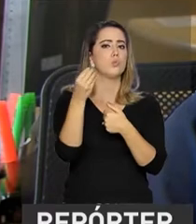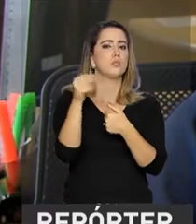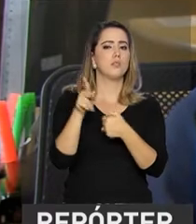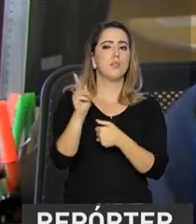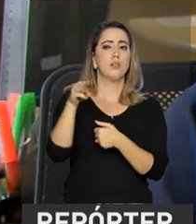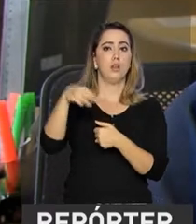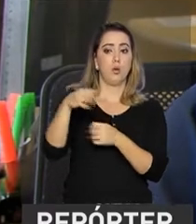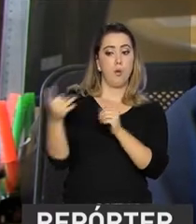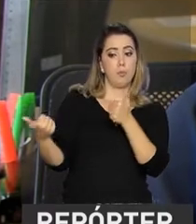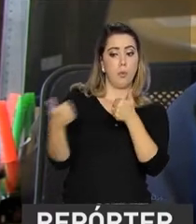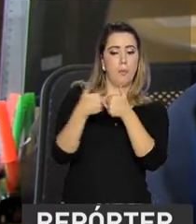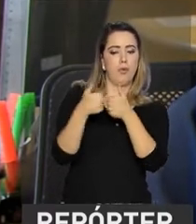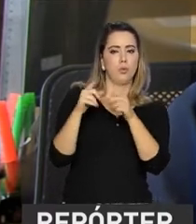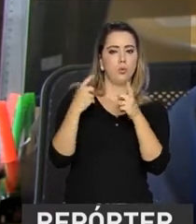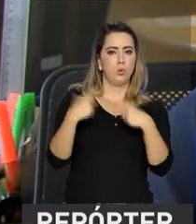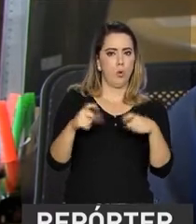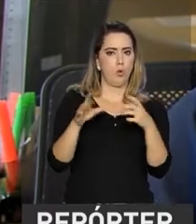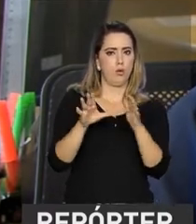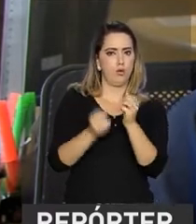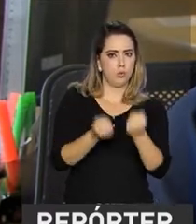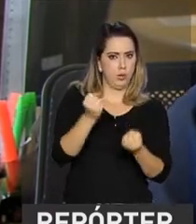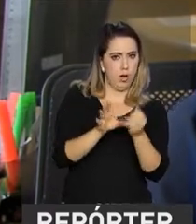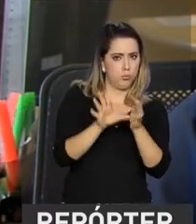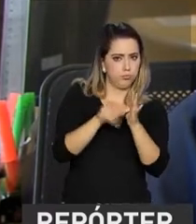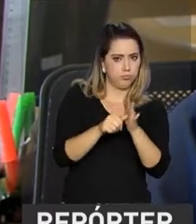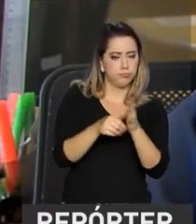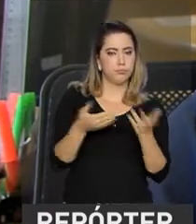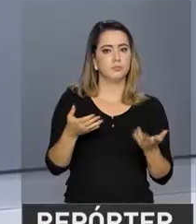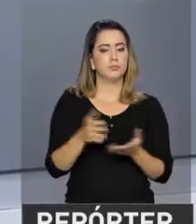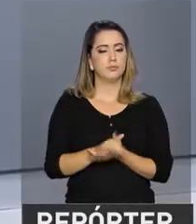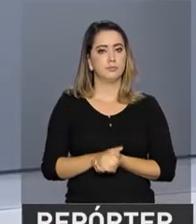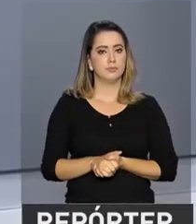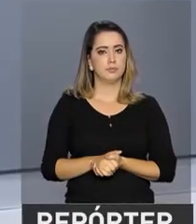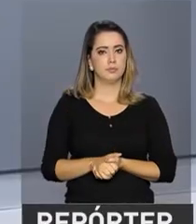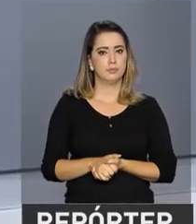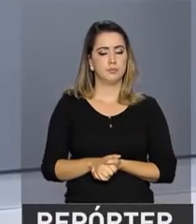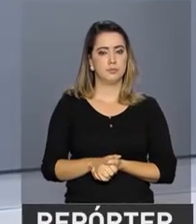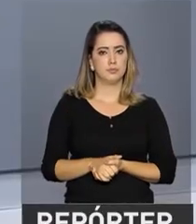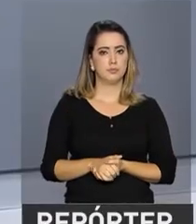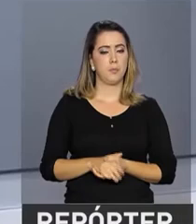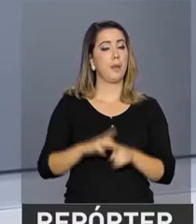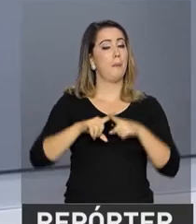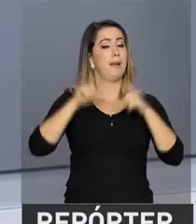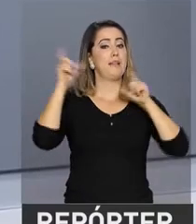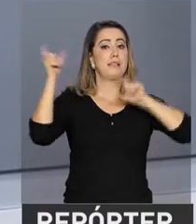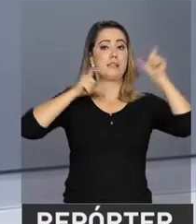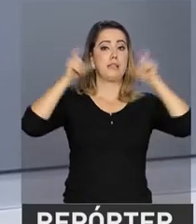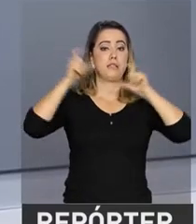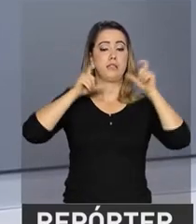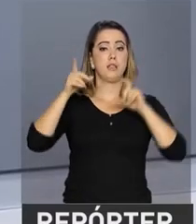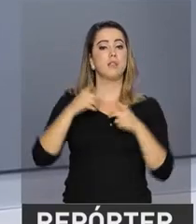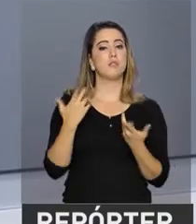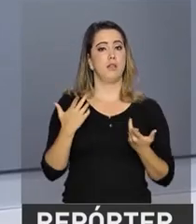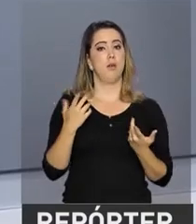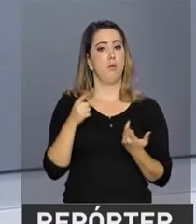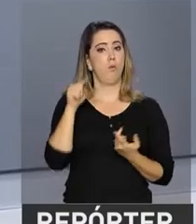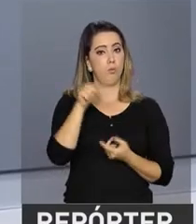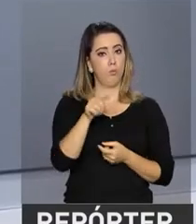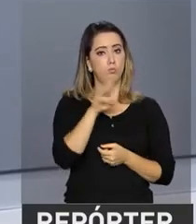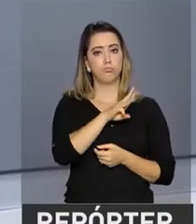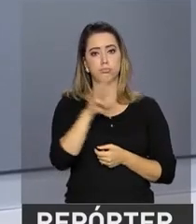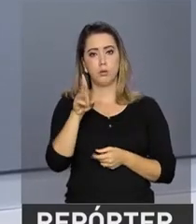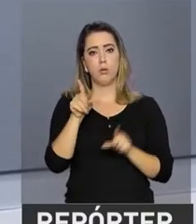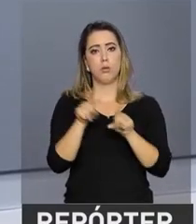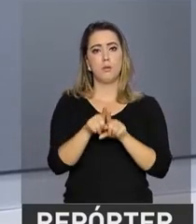ocorrência possibilitando uma ação mais rápida e prática da polícia e atenção o registro no sistema sinal da polícia